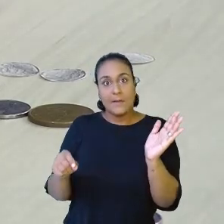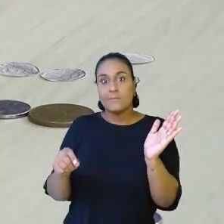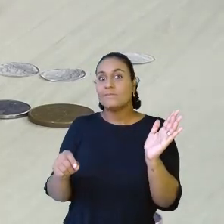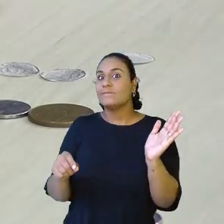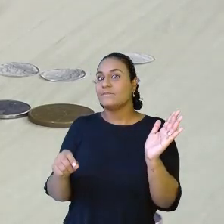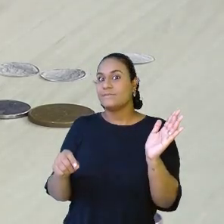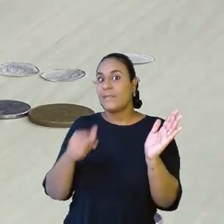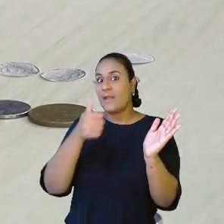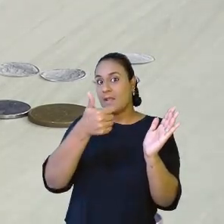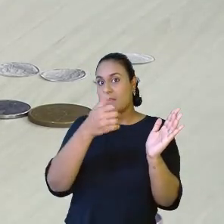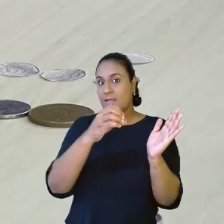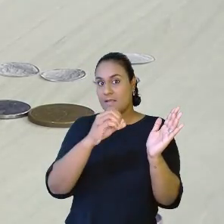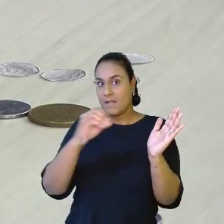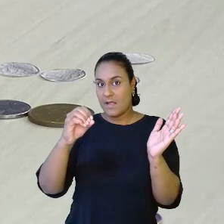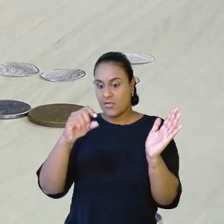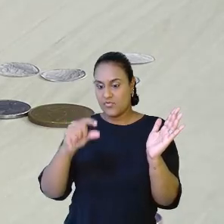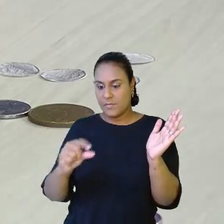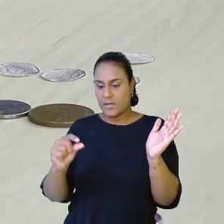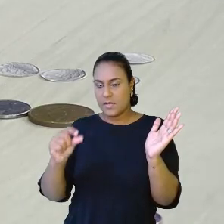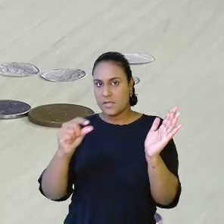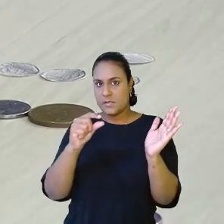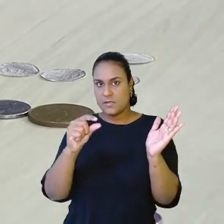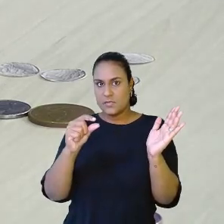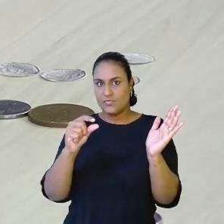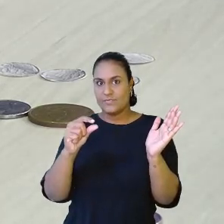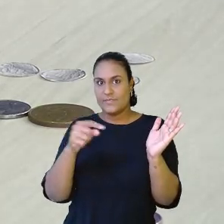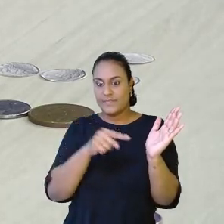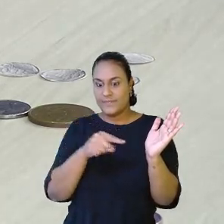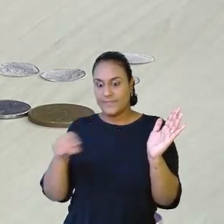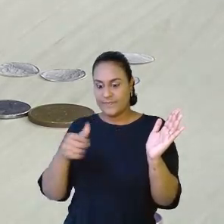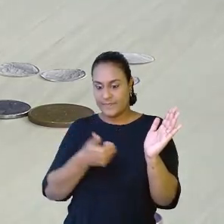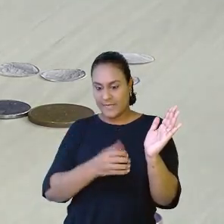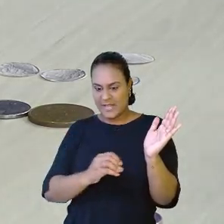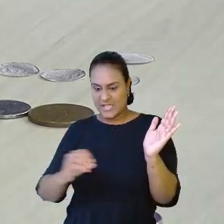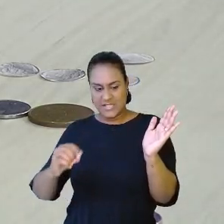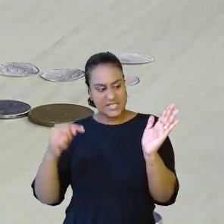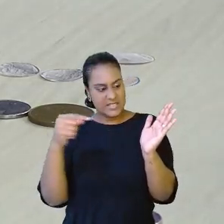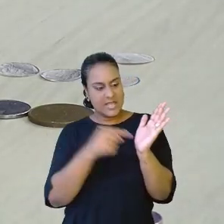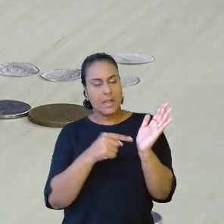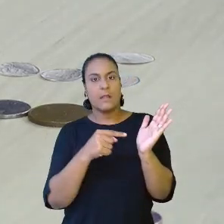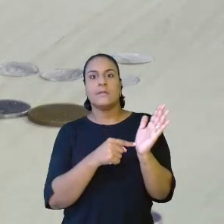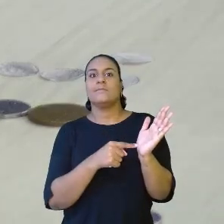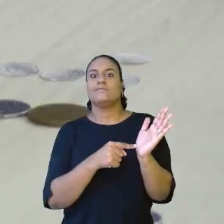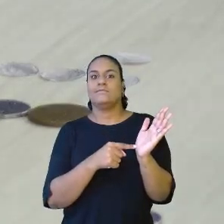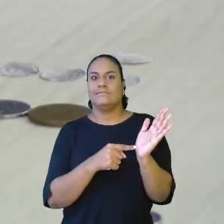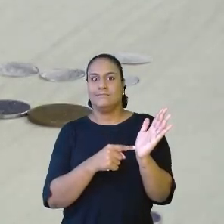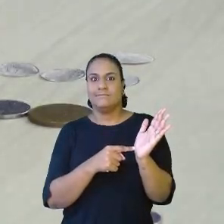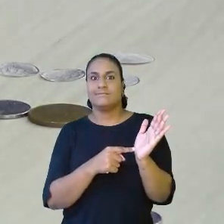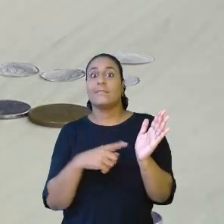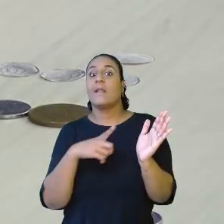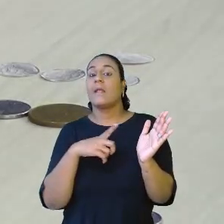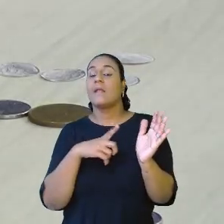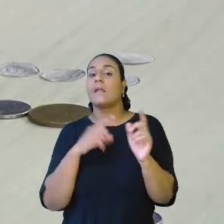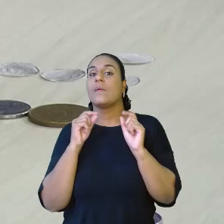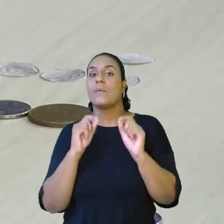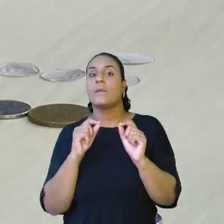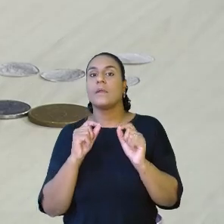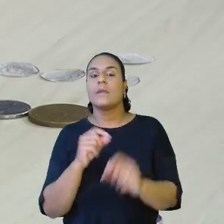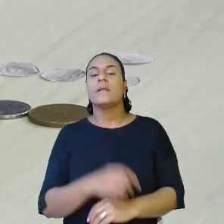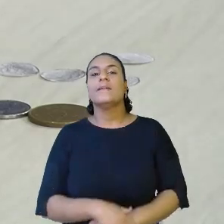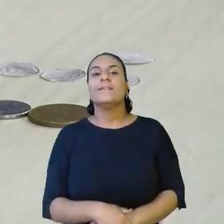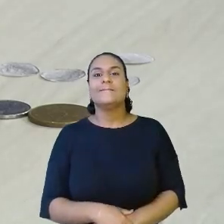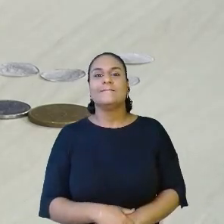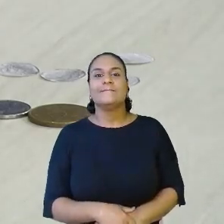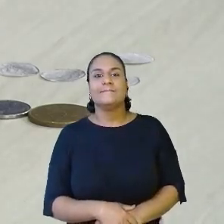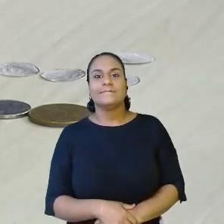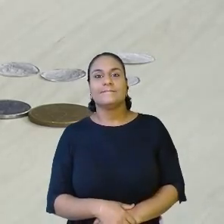eu peguei 10 partes de quantas? 10 partes de 100. Então, eu tenho o que, minha gente? Olha